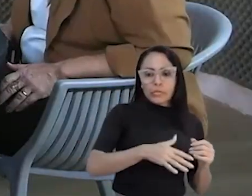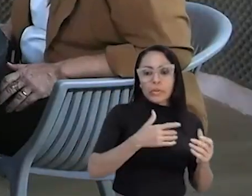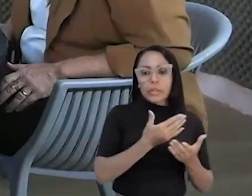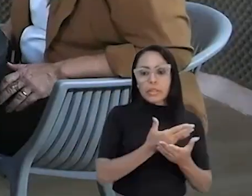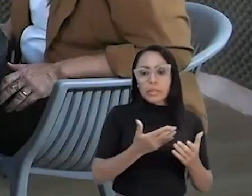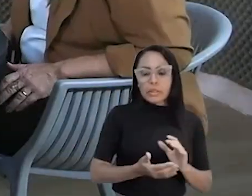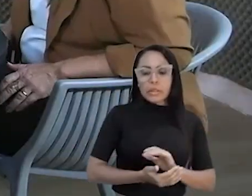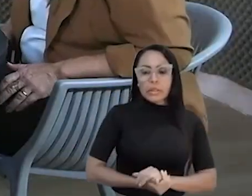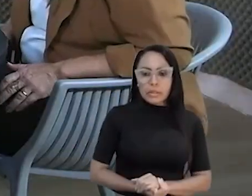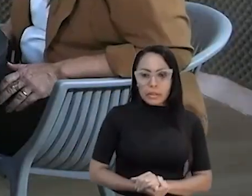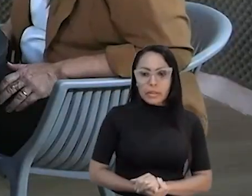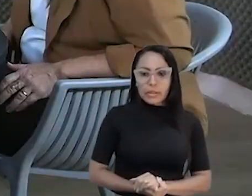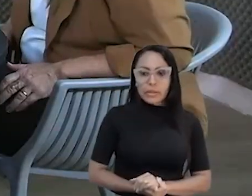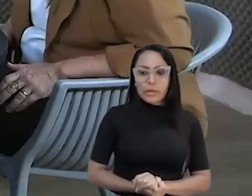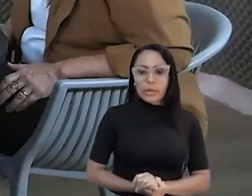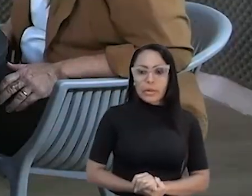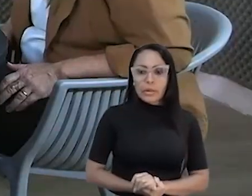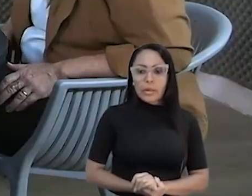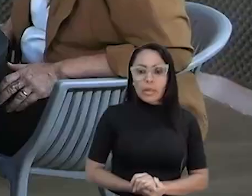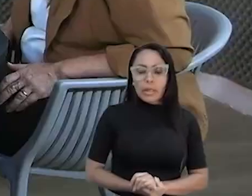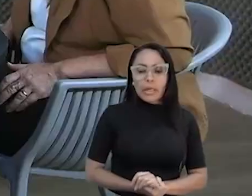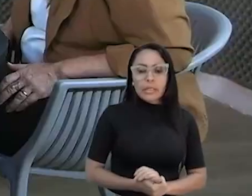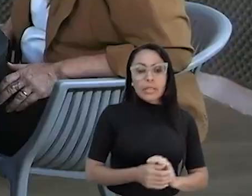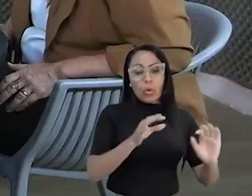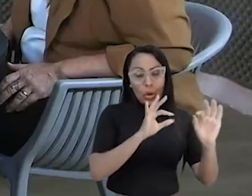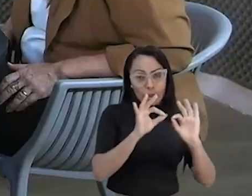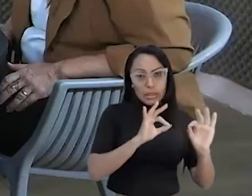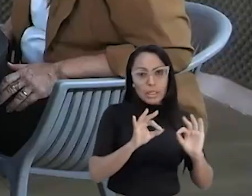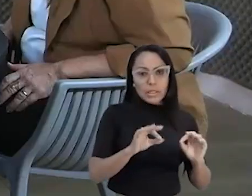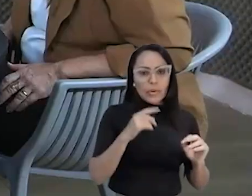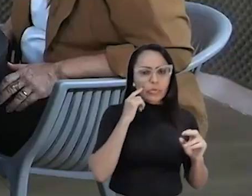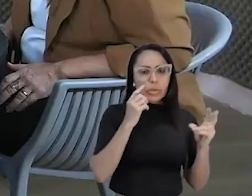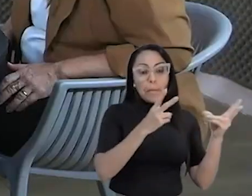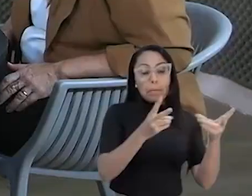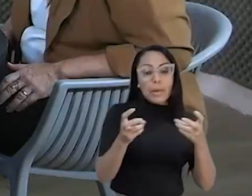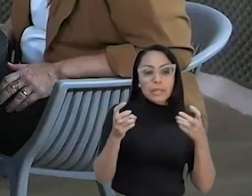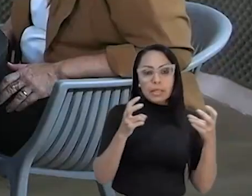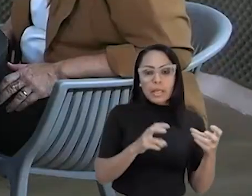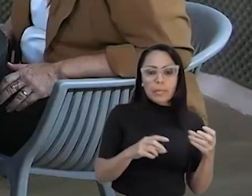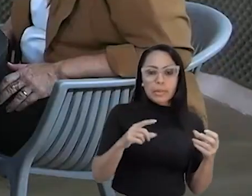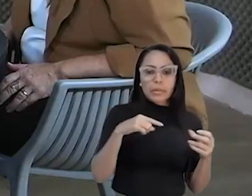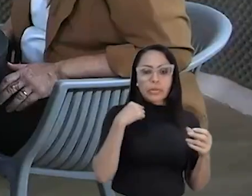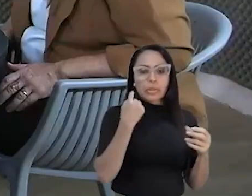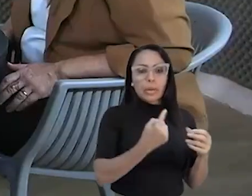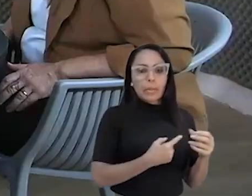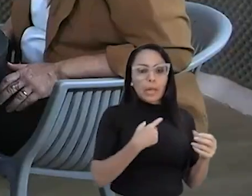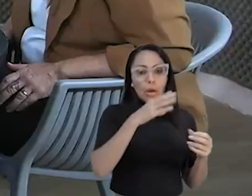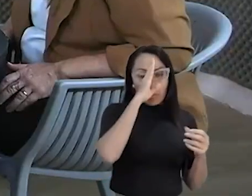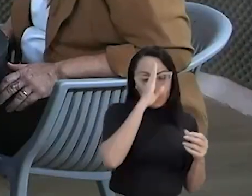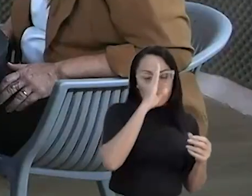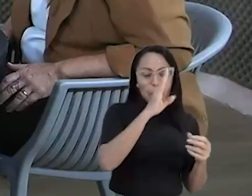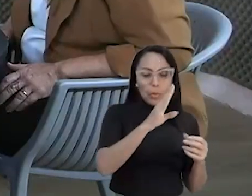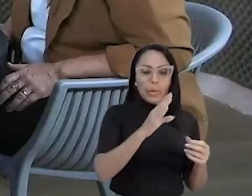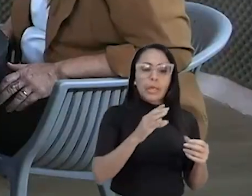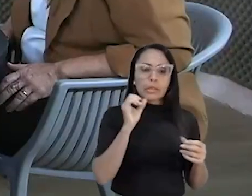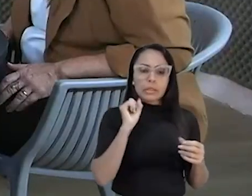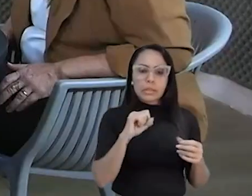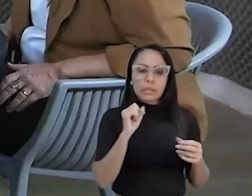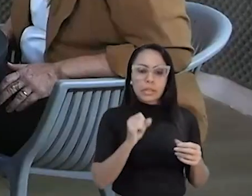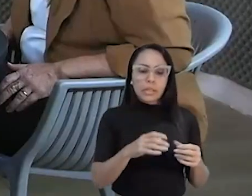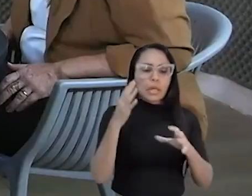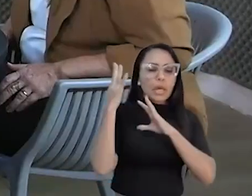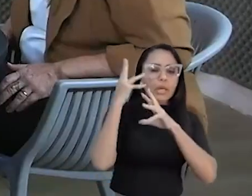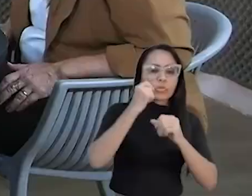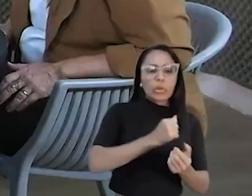uma outra forma, um outro formato. Então, a gente percebe que quando a gente trabalha, principalmente com módulo sem encaixe, a gente tem